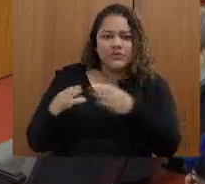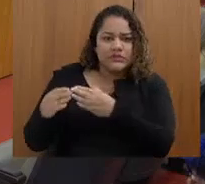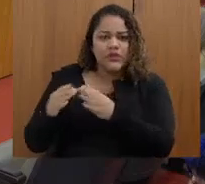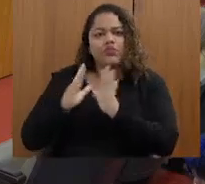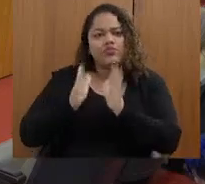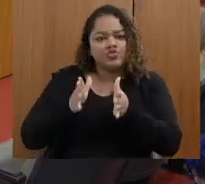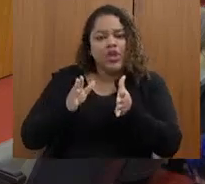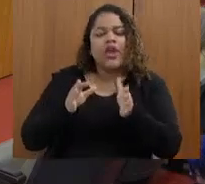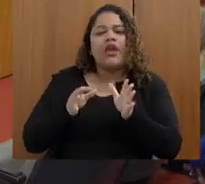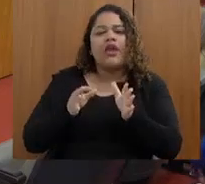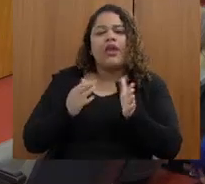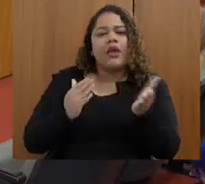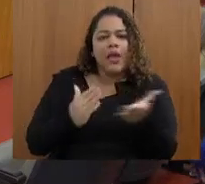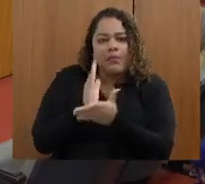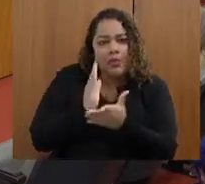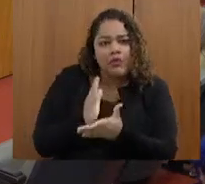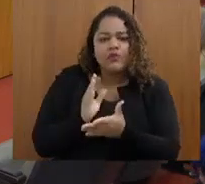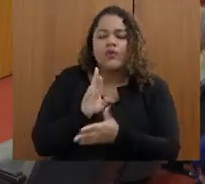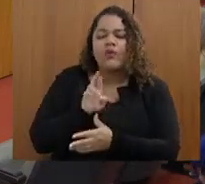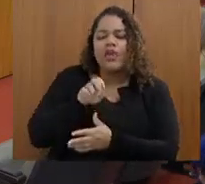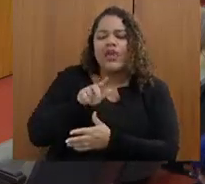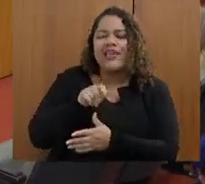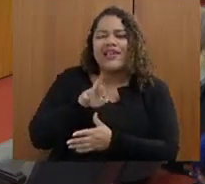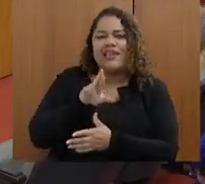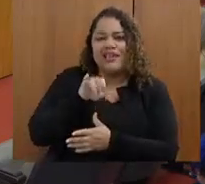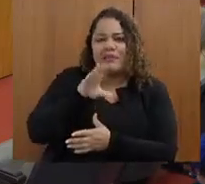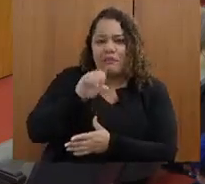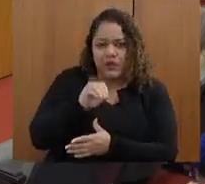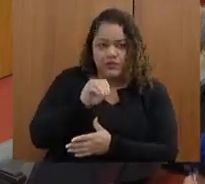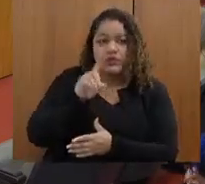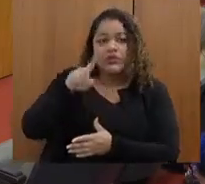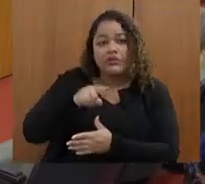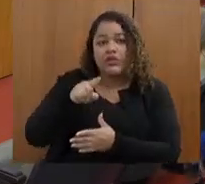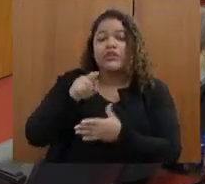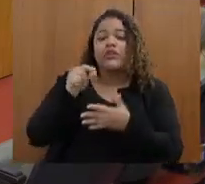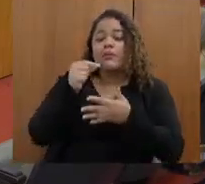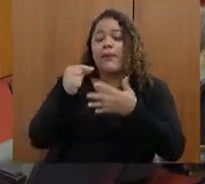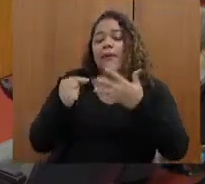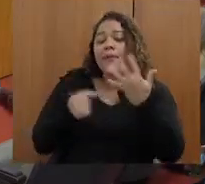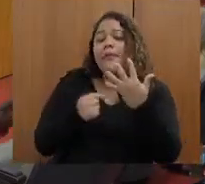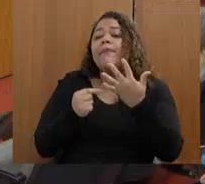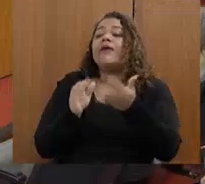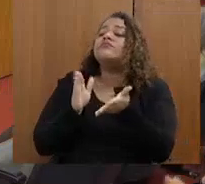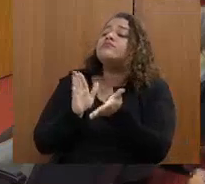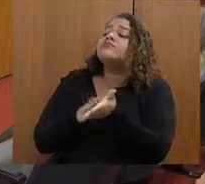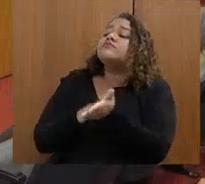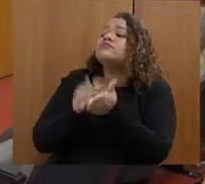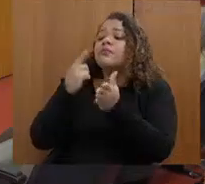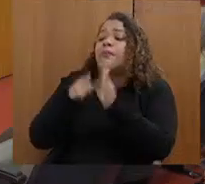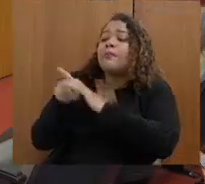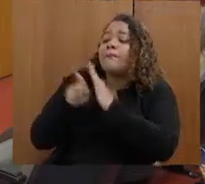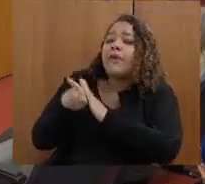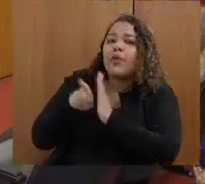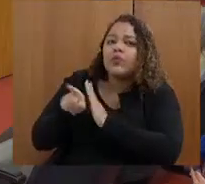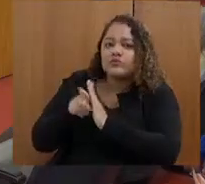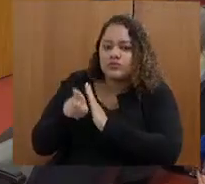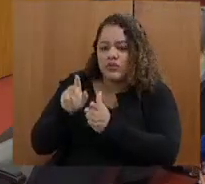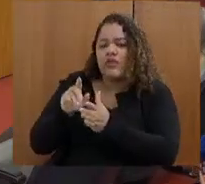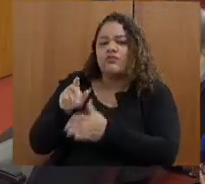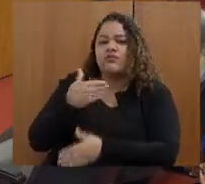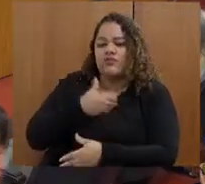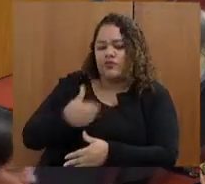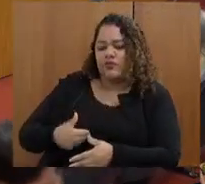do que nós solicitamos que seja a prestação de contas do governo de do Governo do Estado em cada secretária